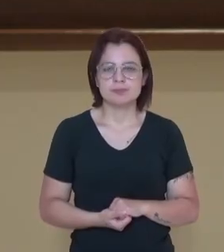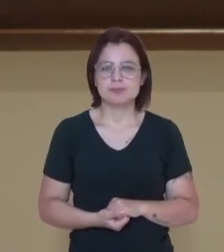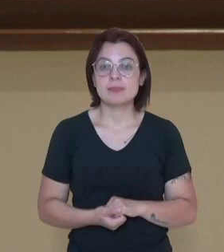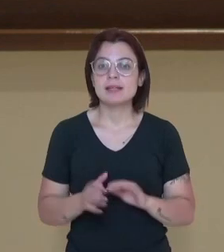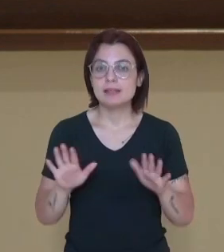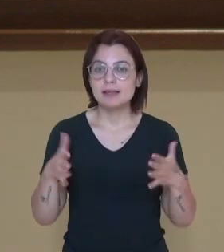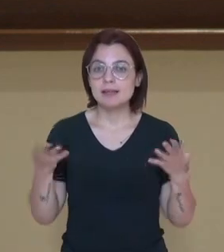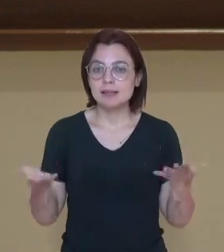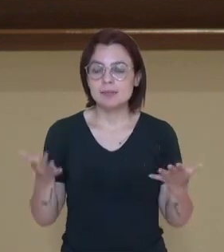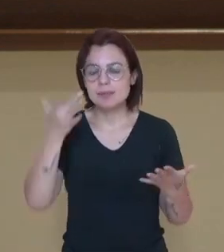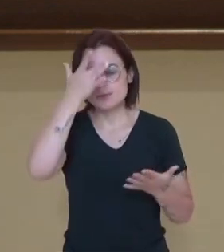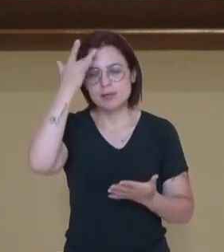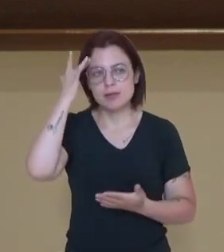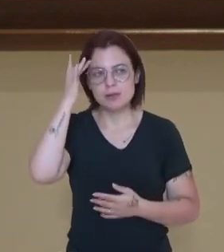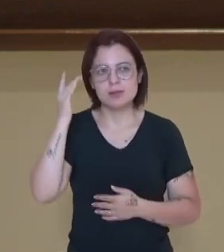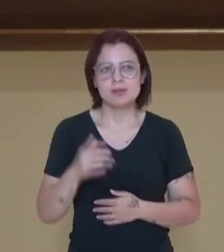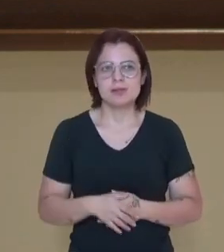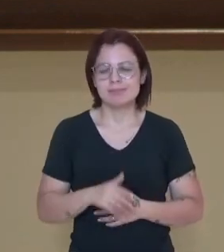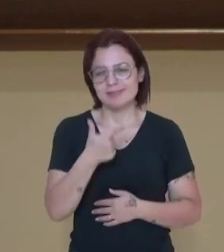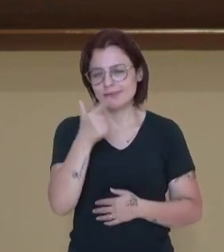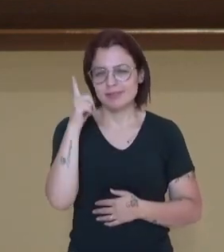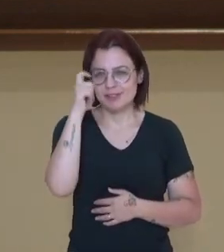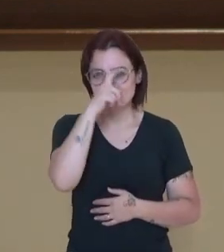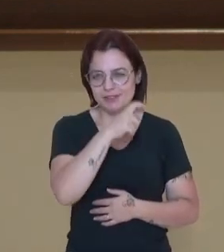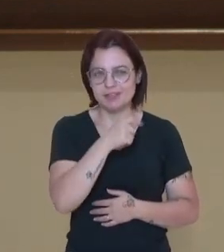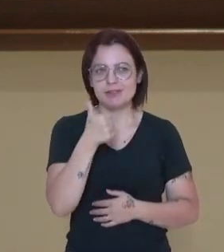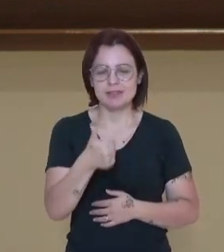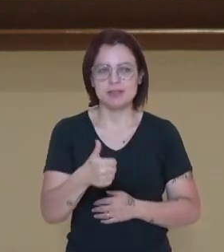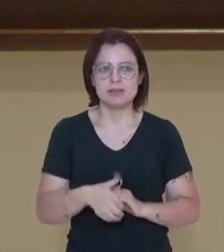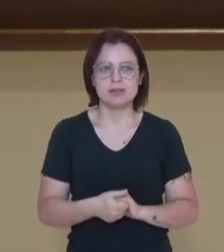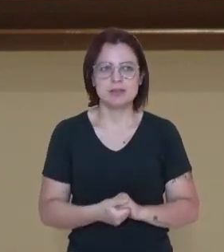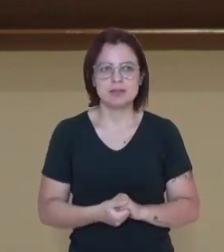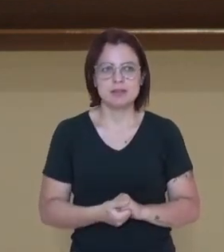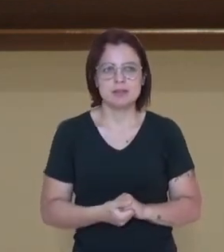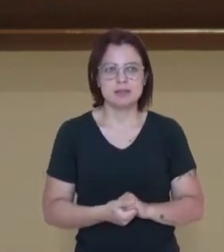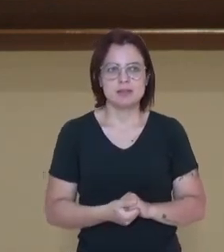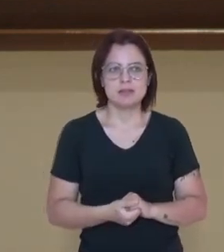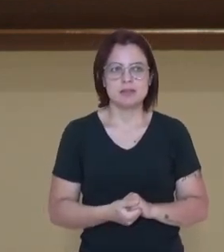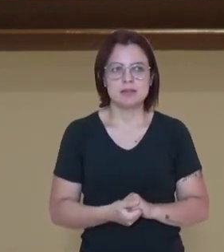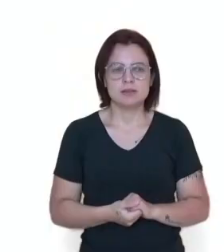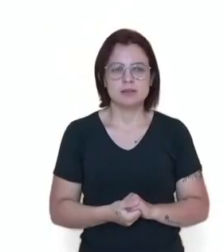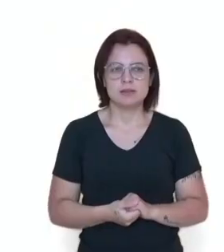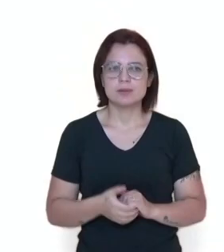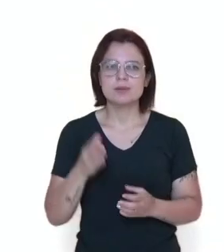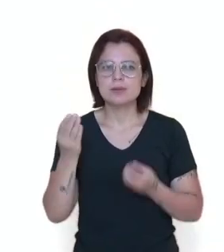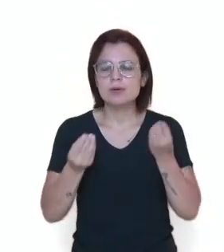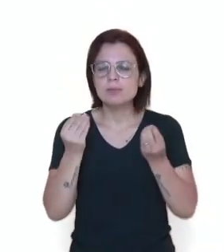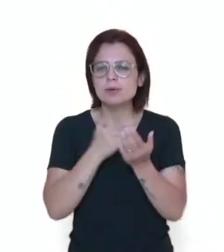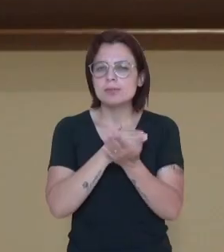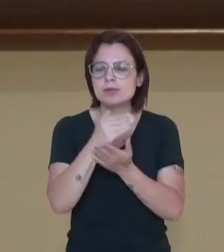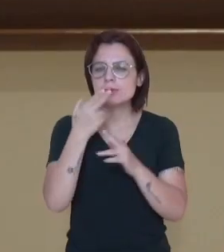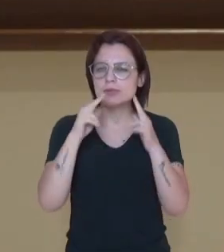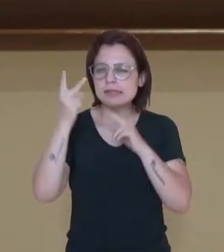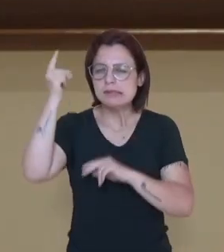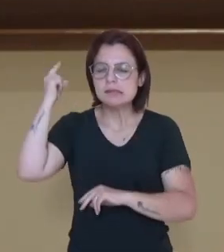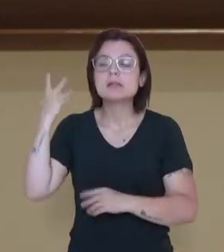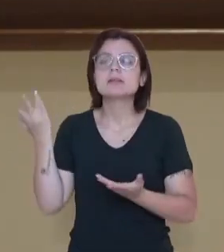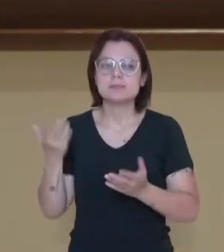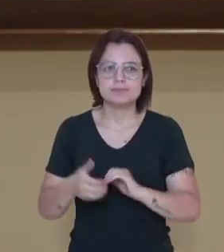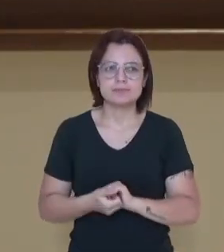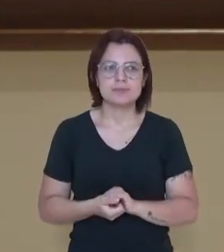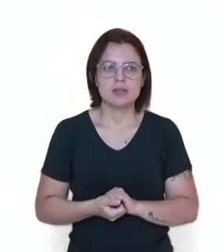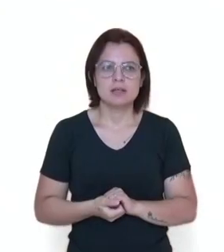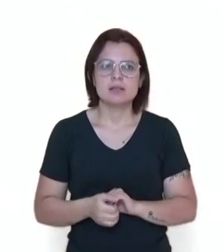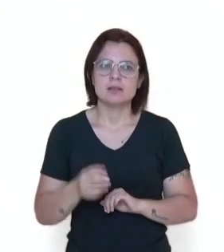E aí, galera, nada muito difícil, não é mesmo? Como se deu o uso da música nos tempos primitivos?